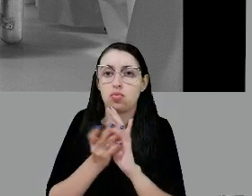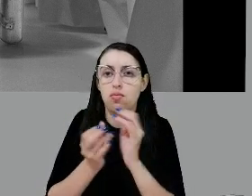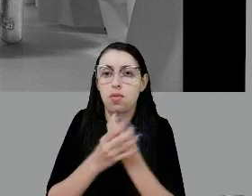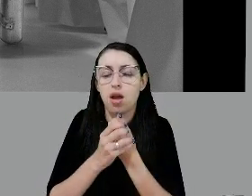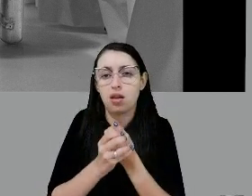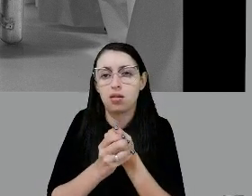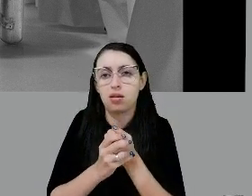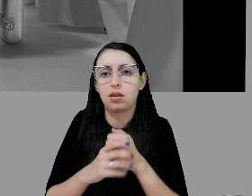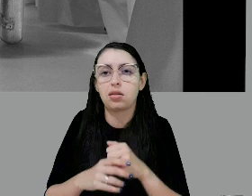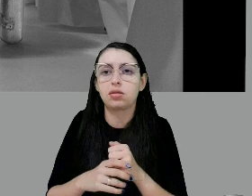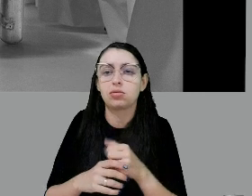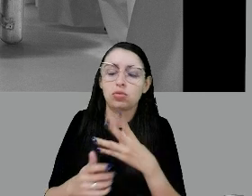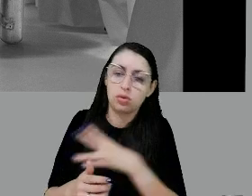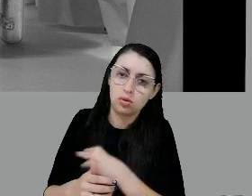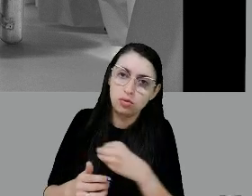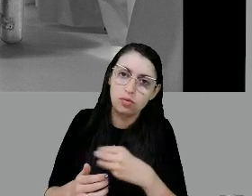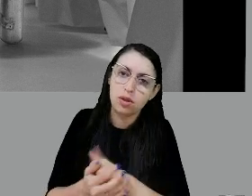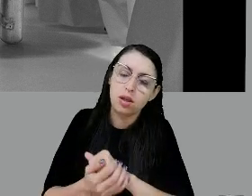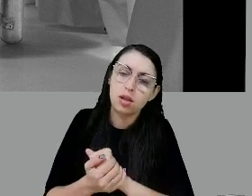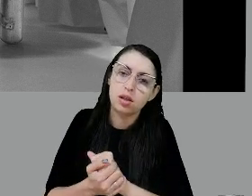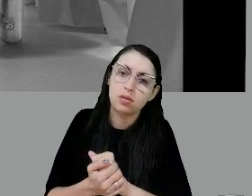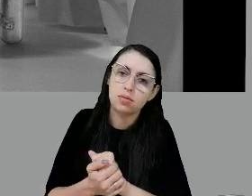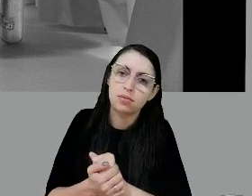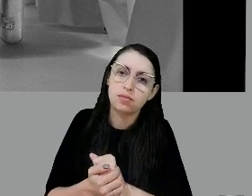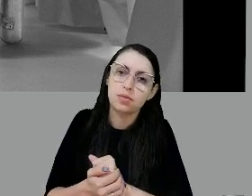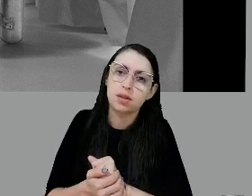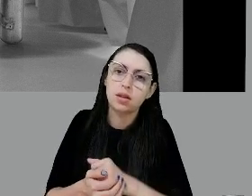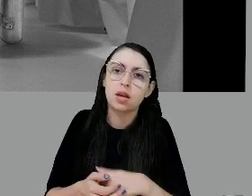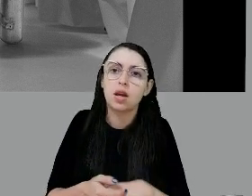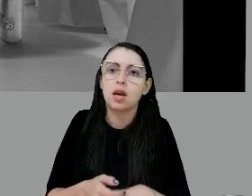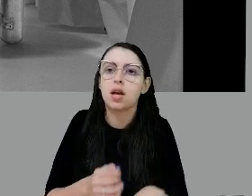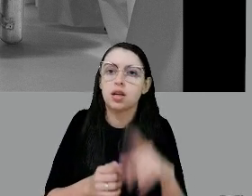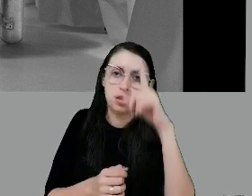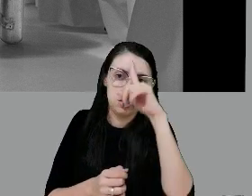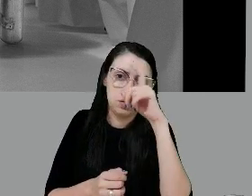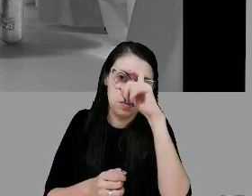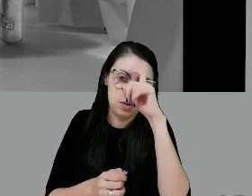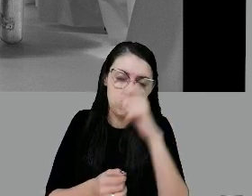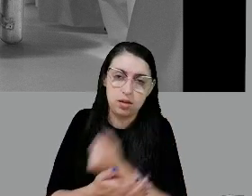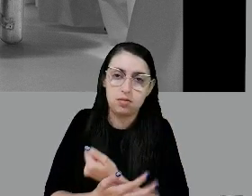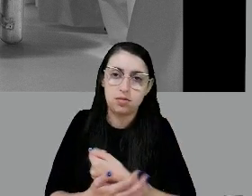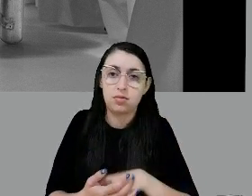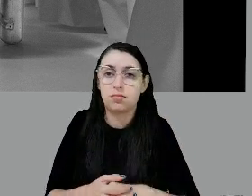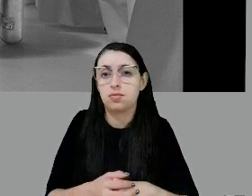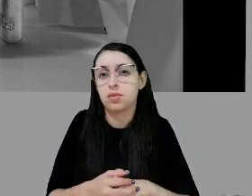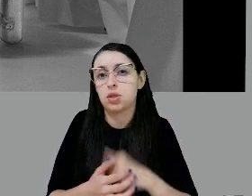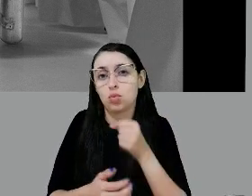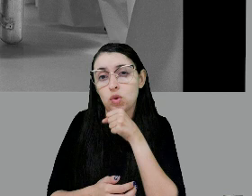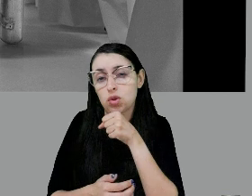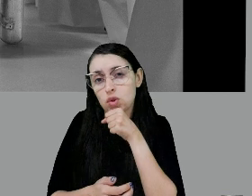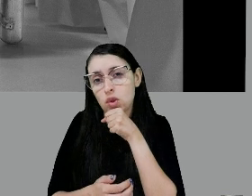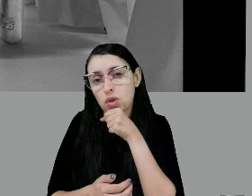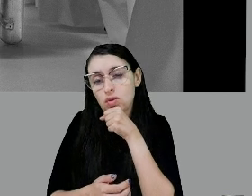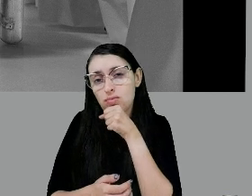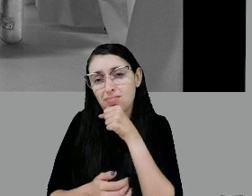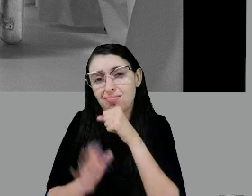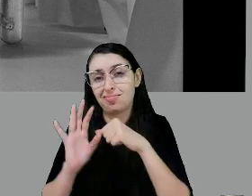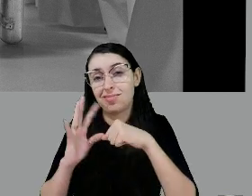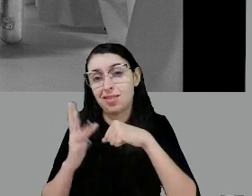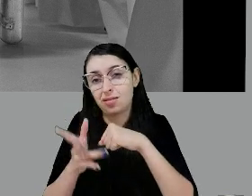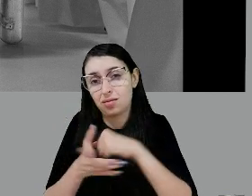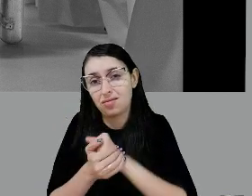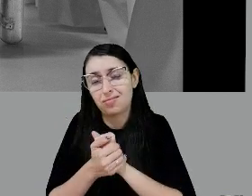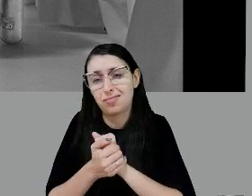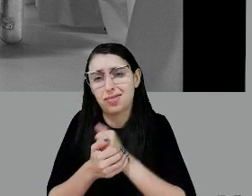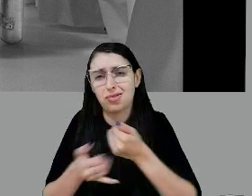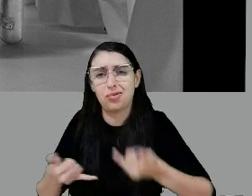em contato. E a terceira foto, as enfermeiras, amparando essa senhora que sofreu de Covid. E o José me falou, ele